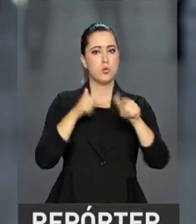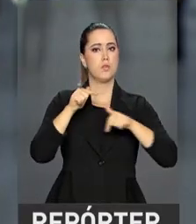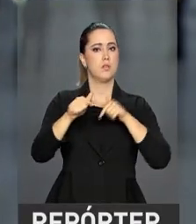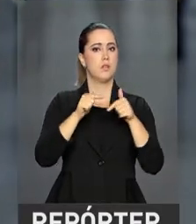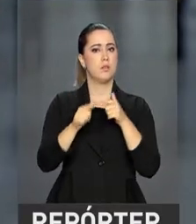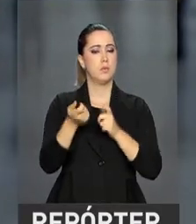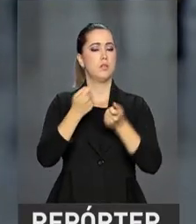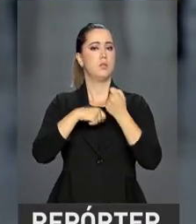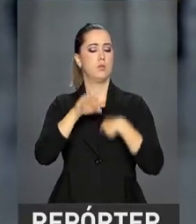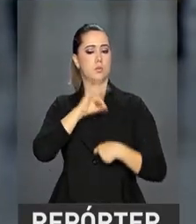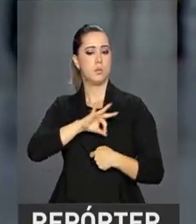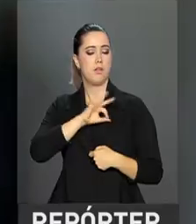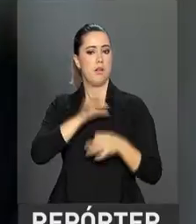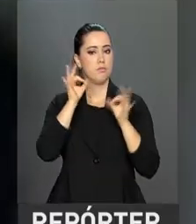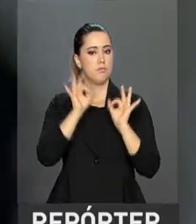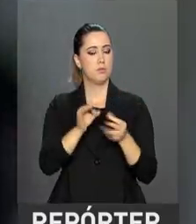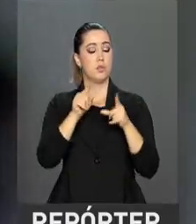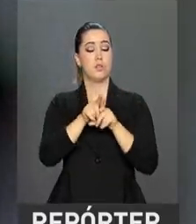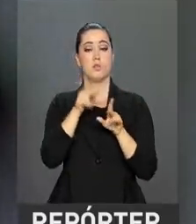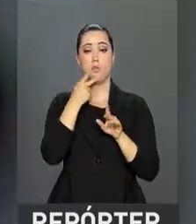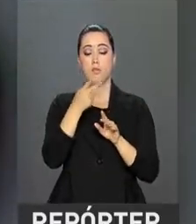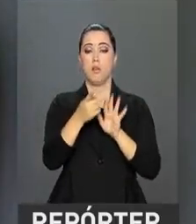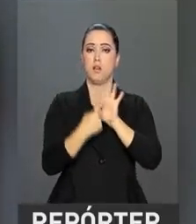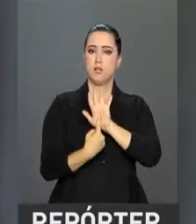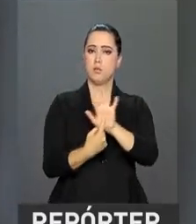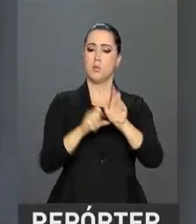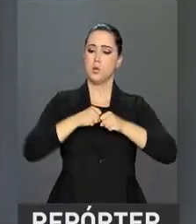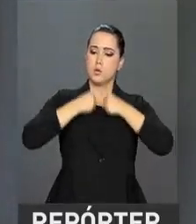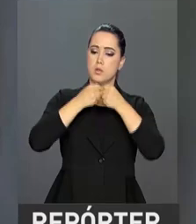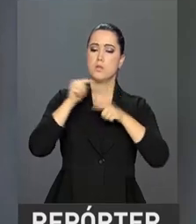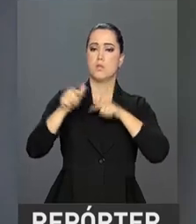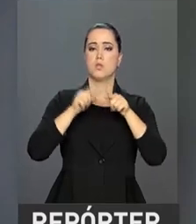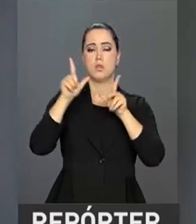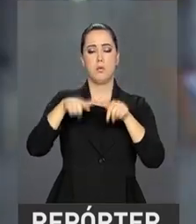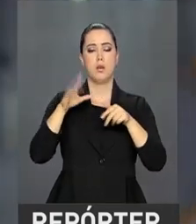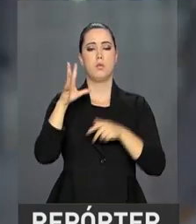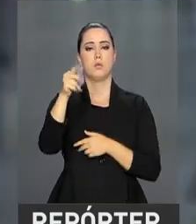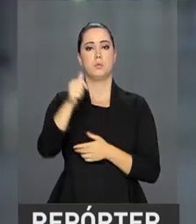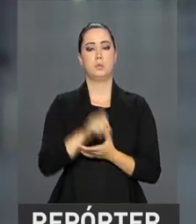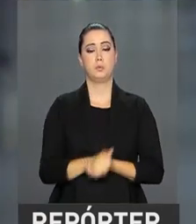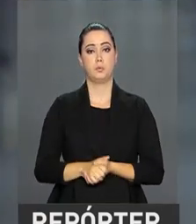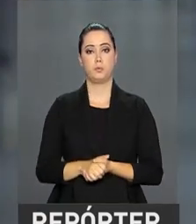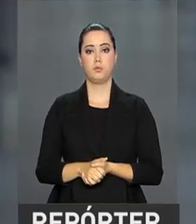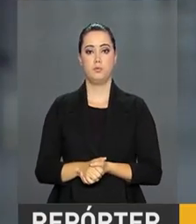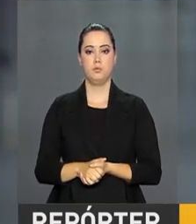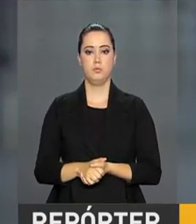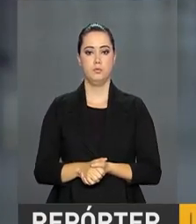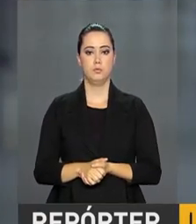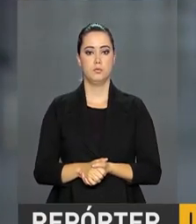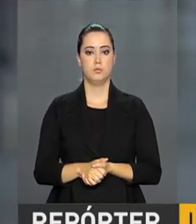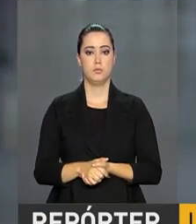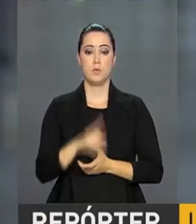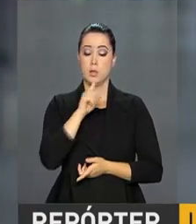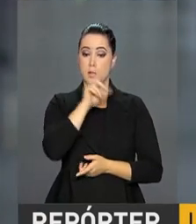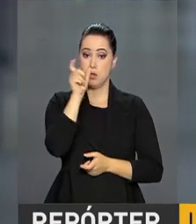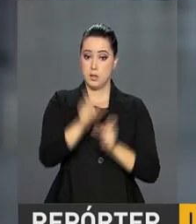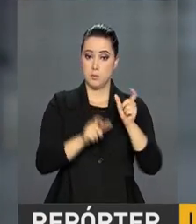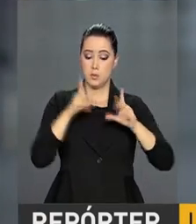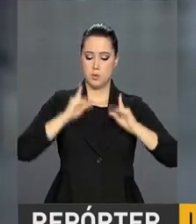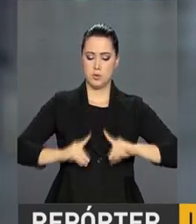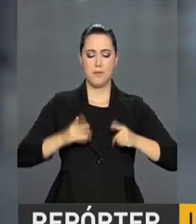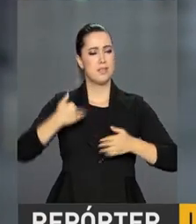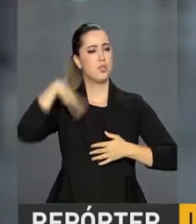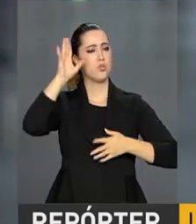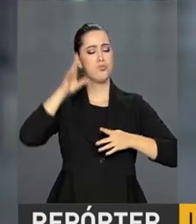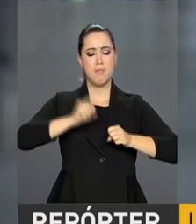ativos economicamente e revela que a dedicação ao trabalho é total. Procuro até mais vestir a camisa, assim, não é fazendo a diferença